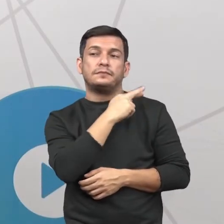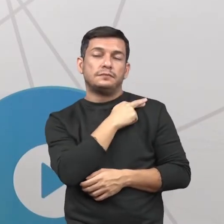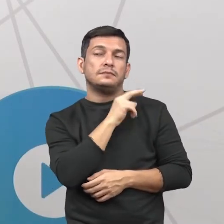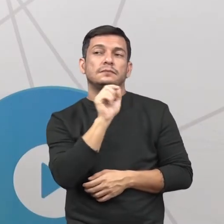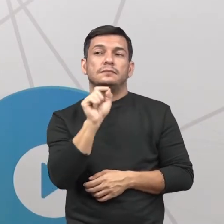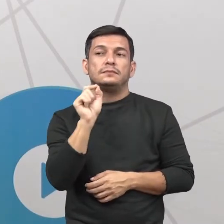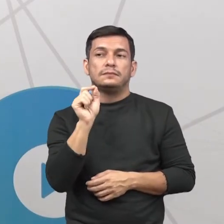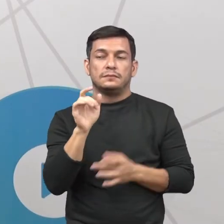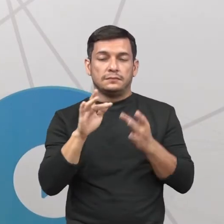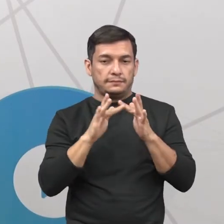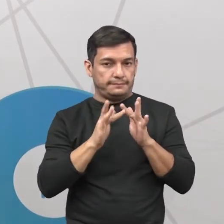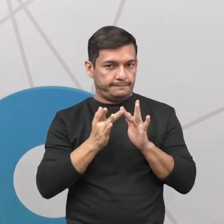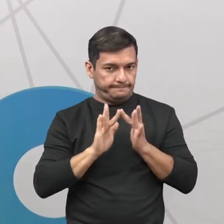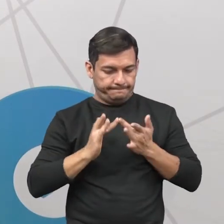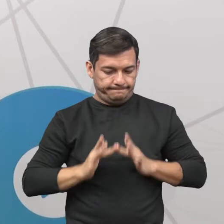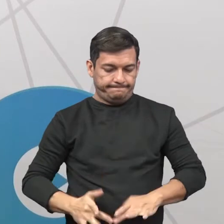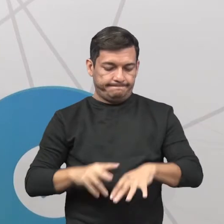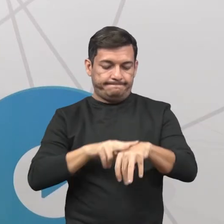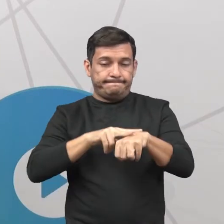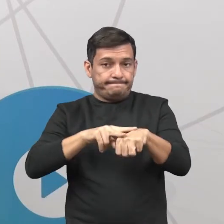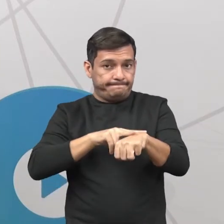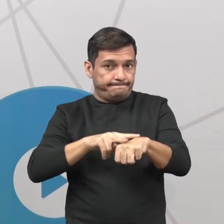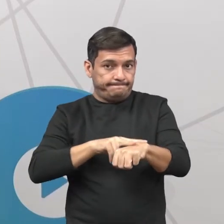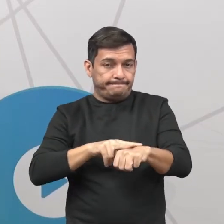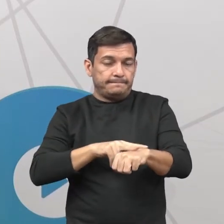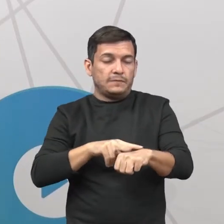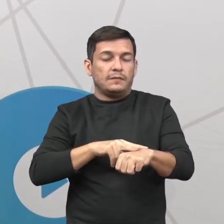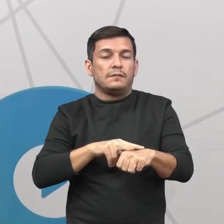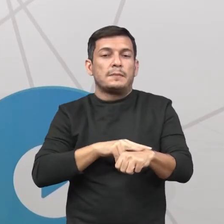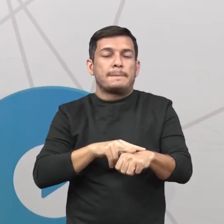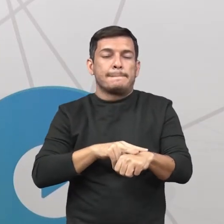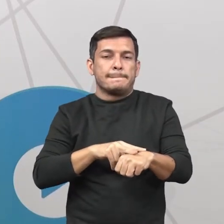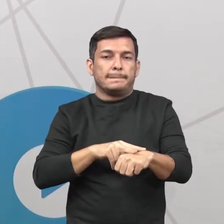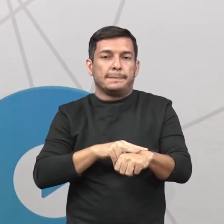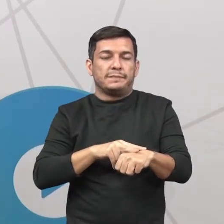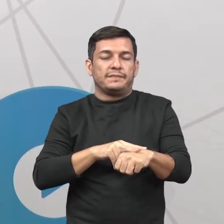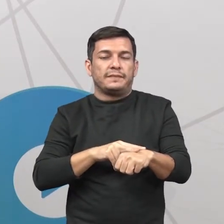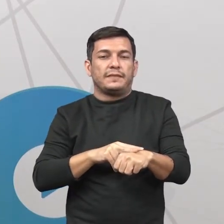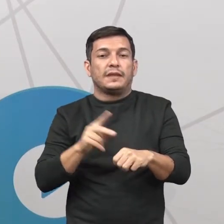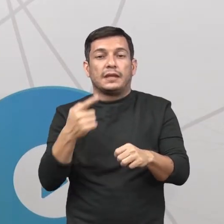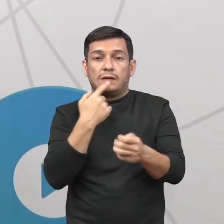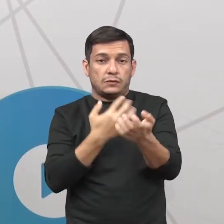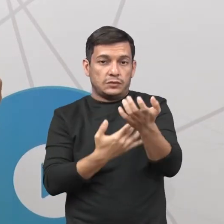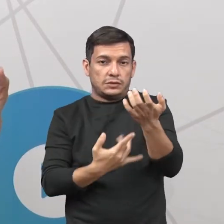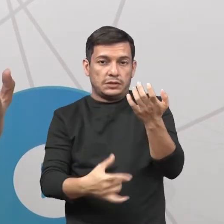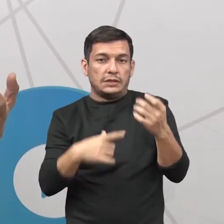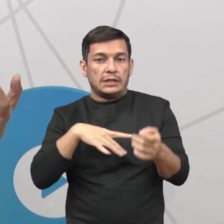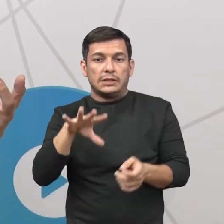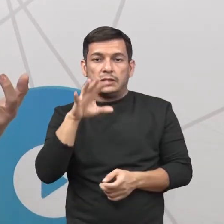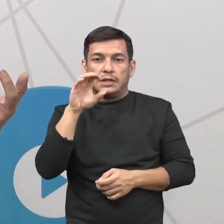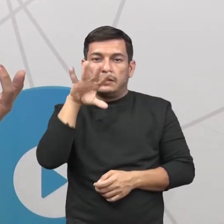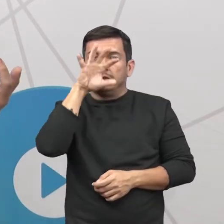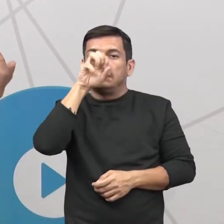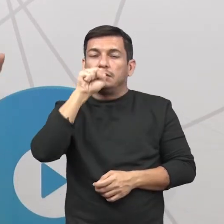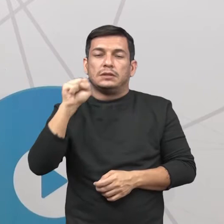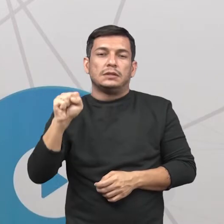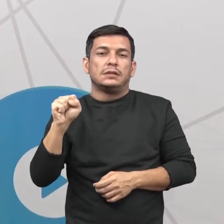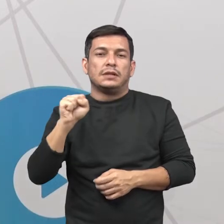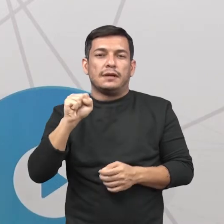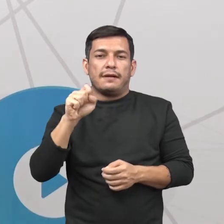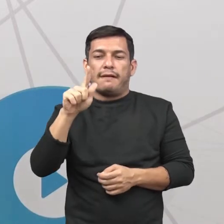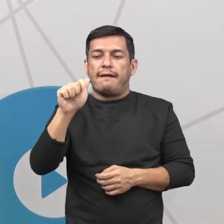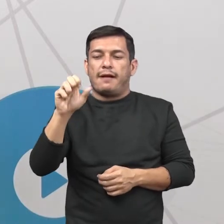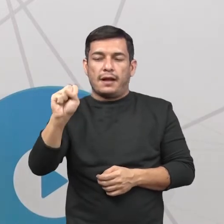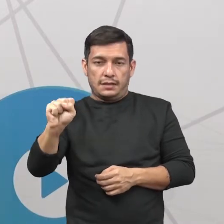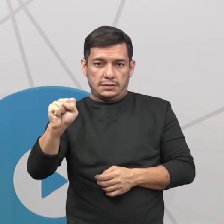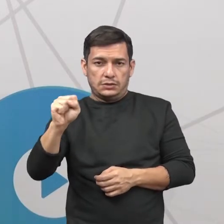de conexão das veias, a partir daí, o sangue vem cheio de gás carbônico e de outras